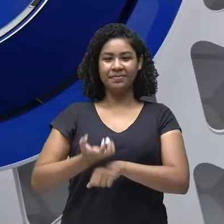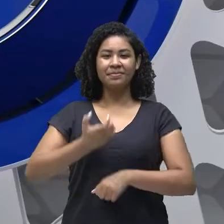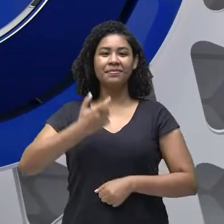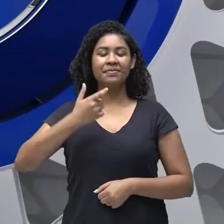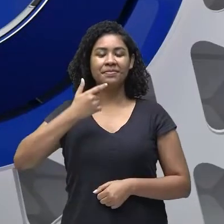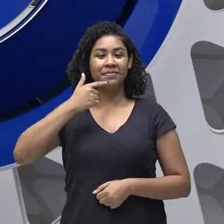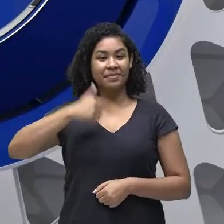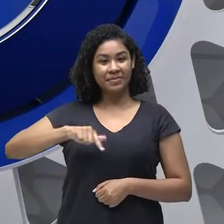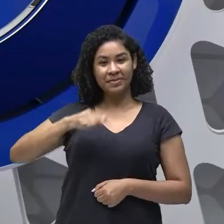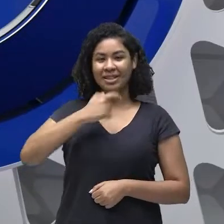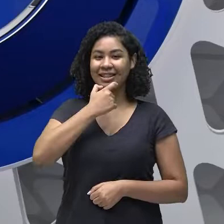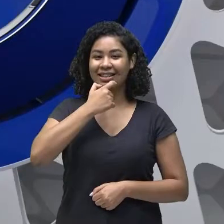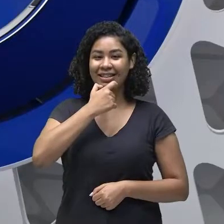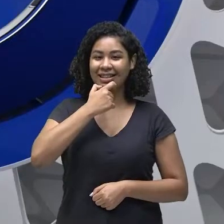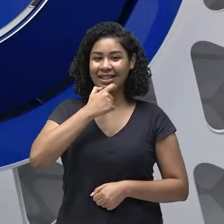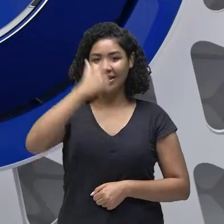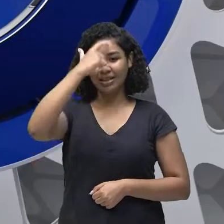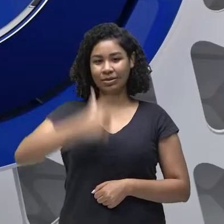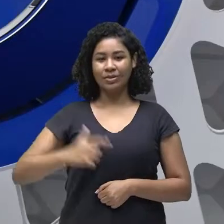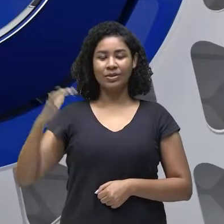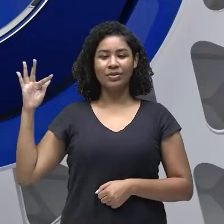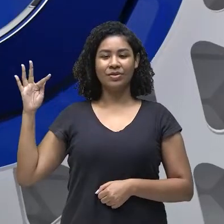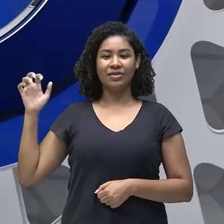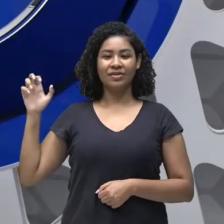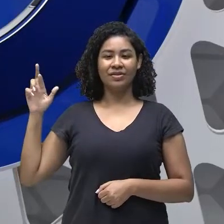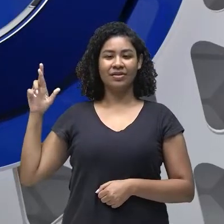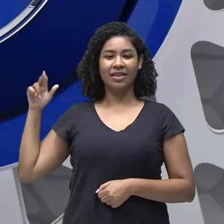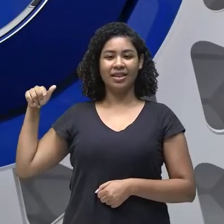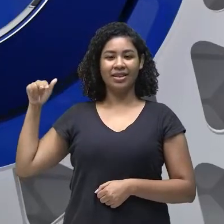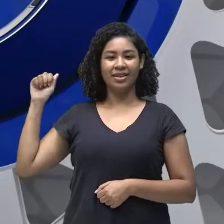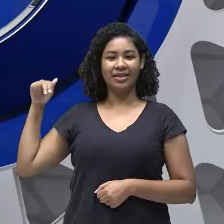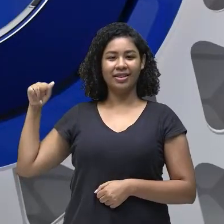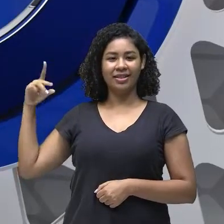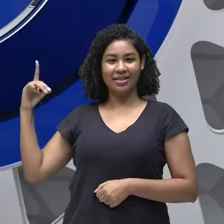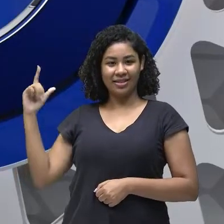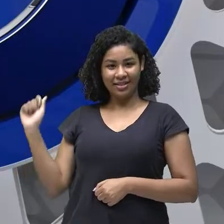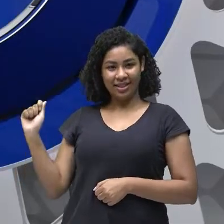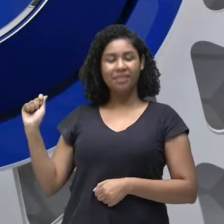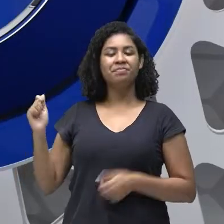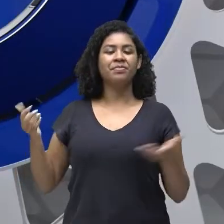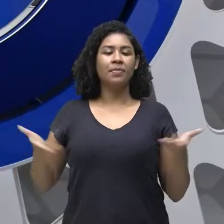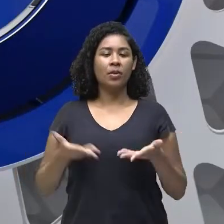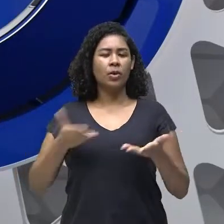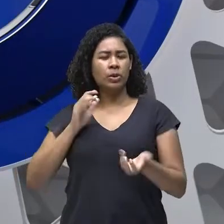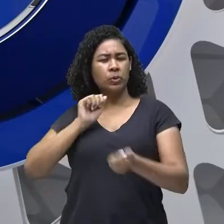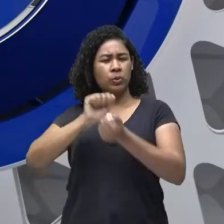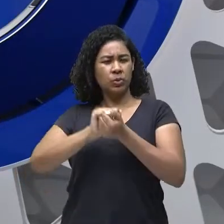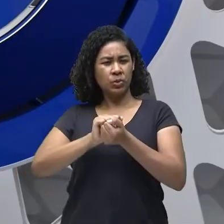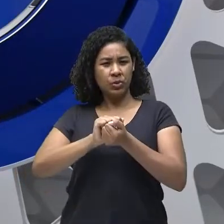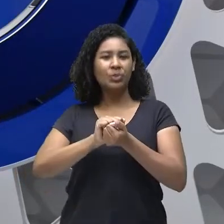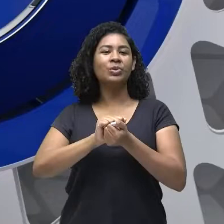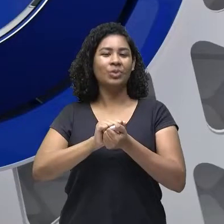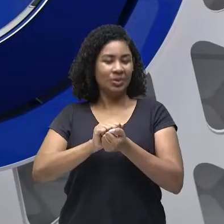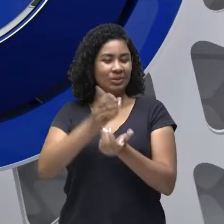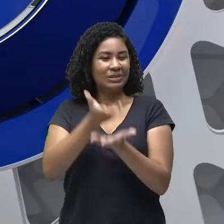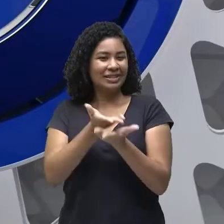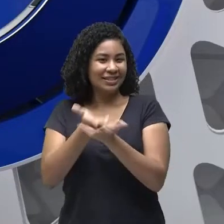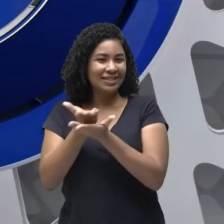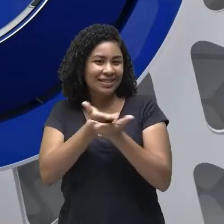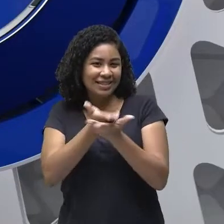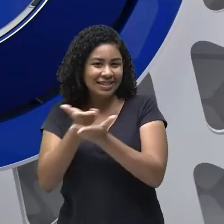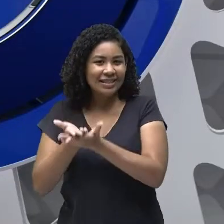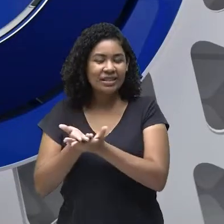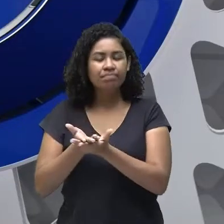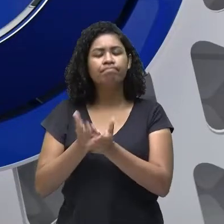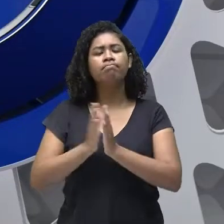Eu sou a teacher Fernanda Gurgel, vamos estar juntos aqui mais uma vez na nossa aula e eu quero pedir